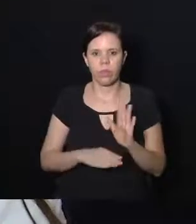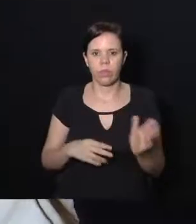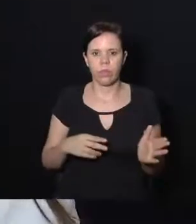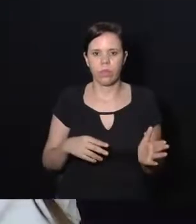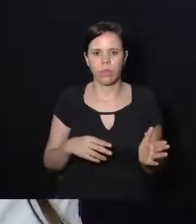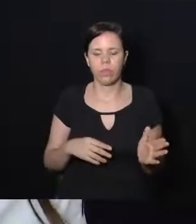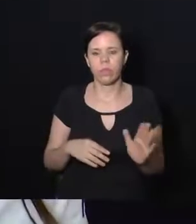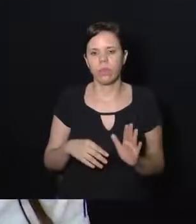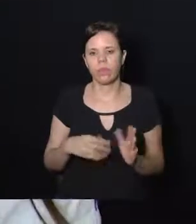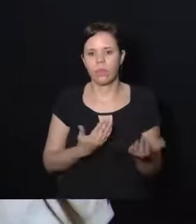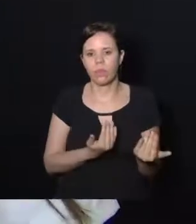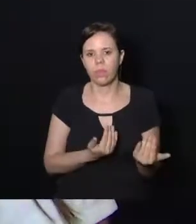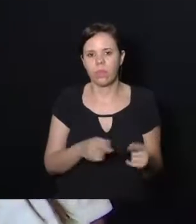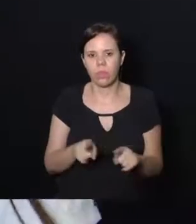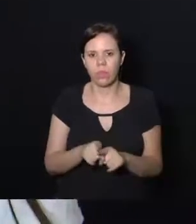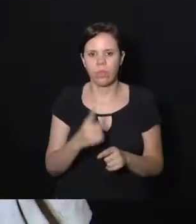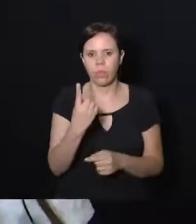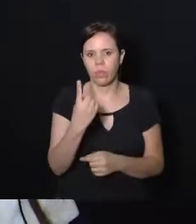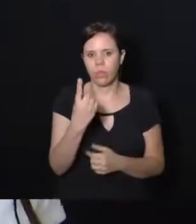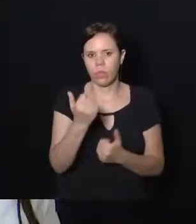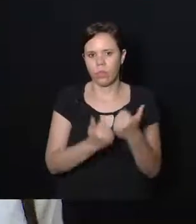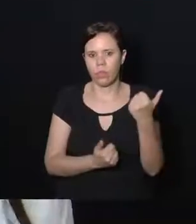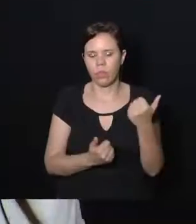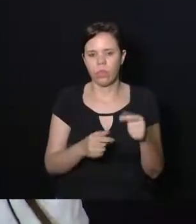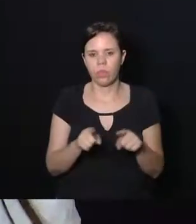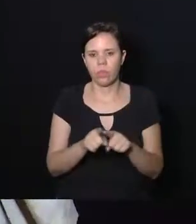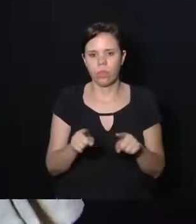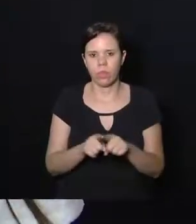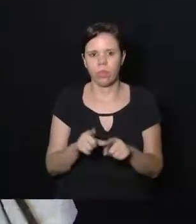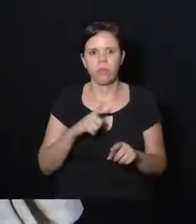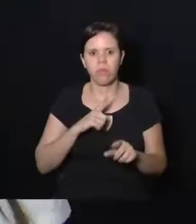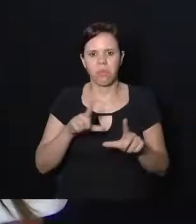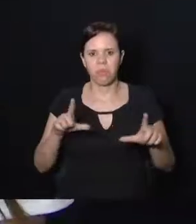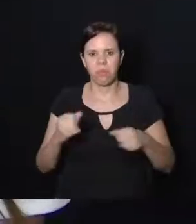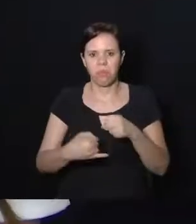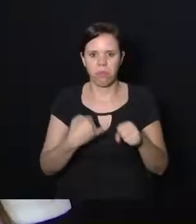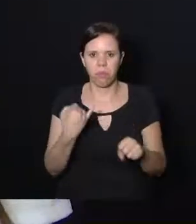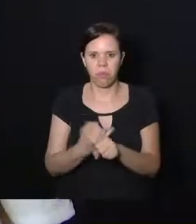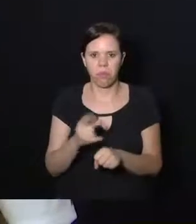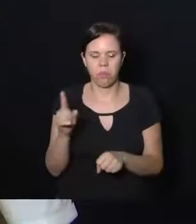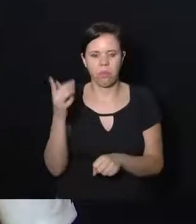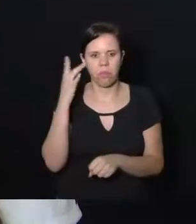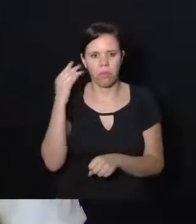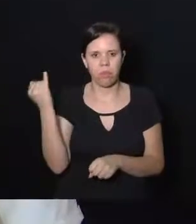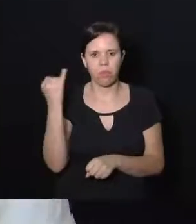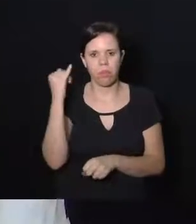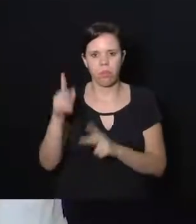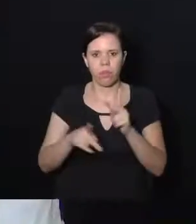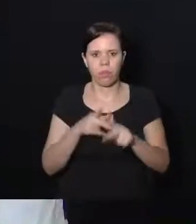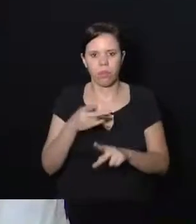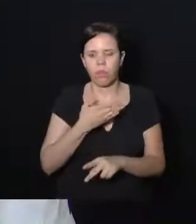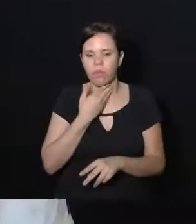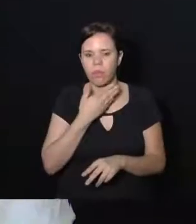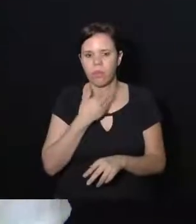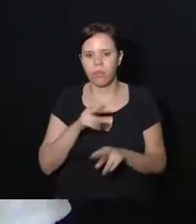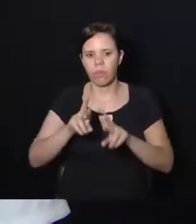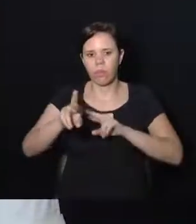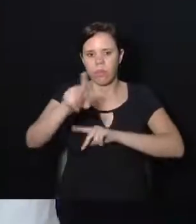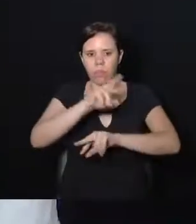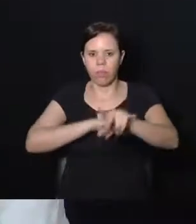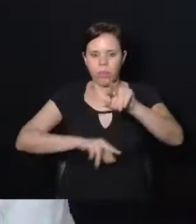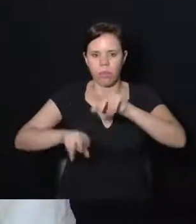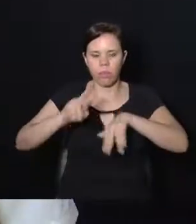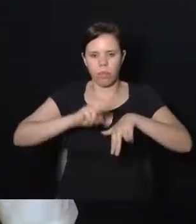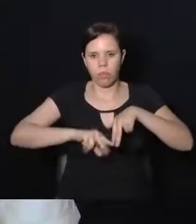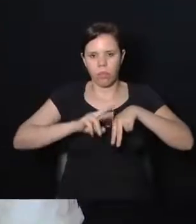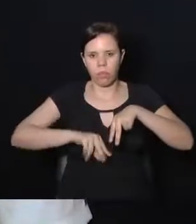Jovem e um de suplente, alguns até com plataformas. Eu acho isso muito importante, as pessoas conversarem sobre diversidade de